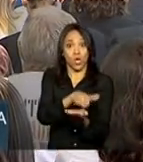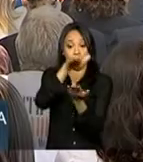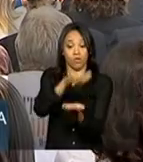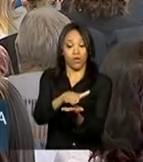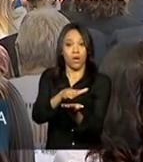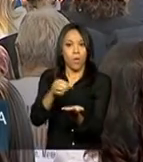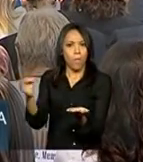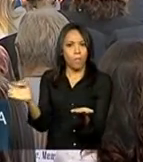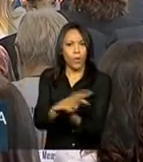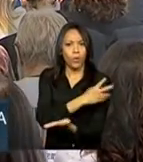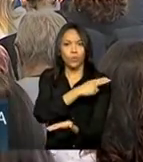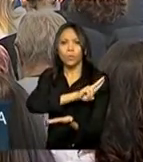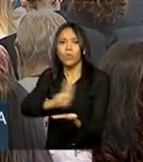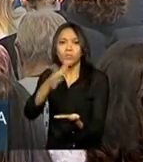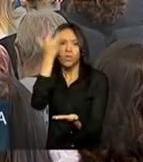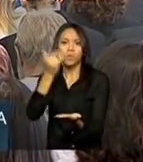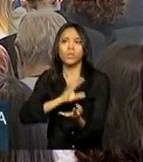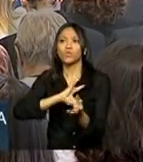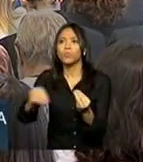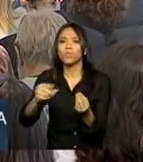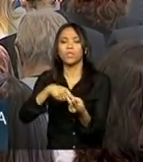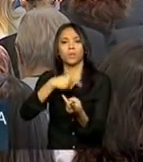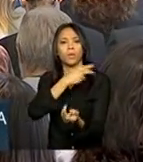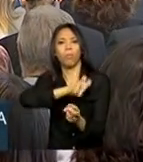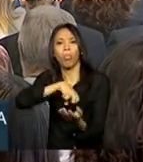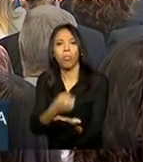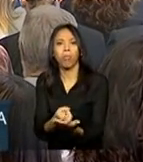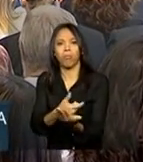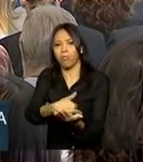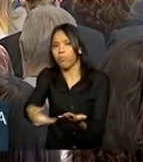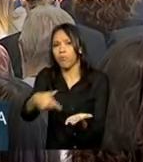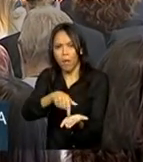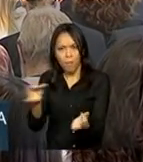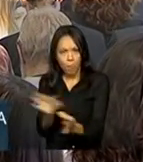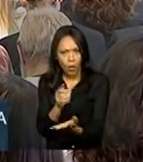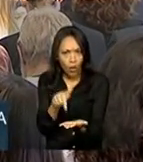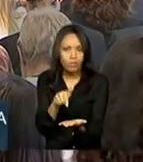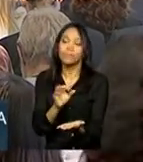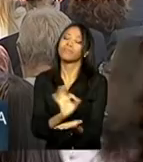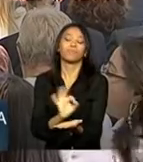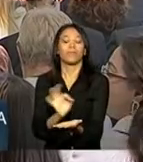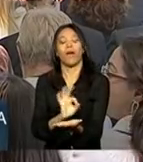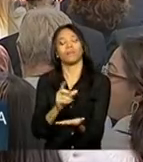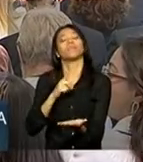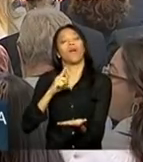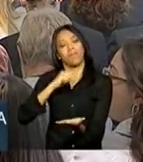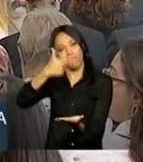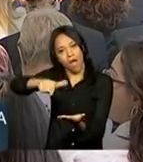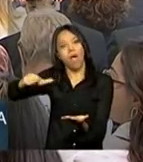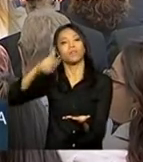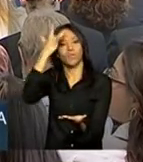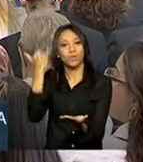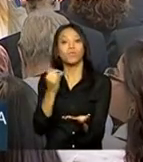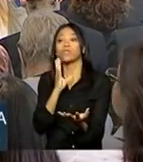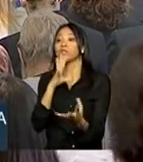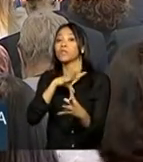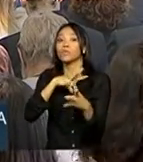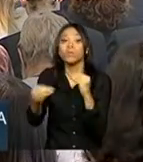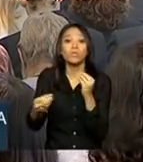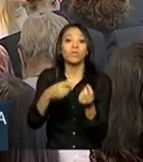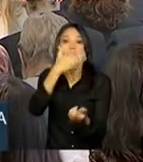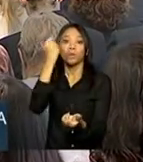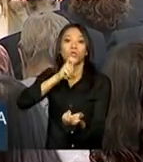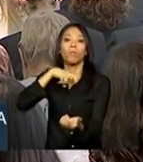definitivo e que as investigações seguintes certamente acarretarão a identificação de número maior de mortos desaparecidos